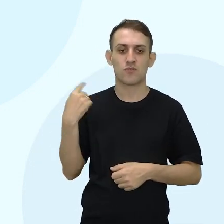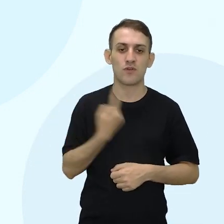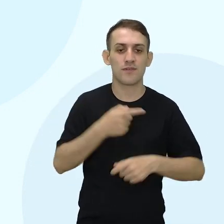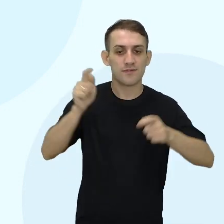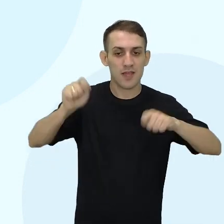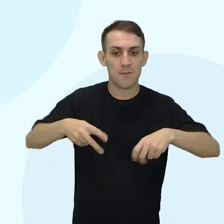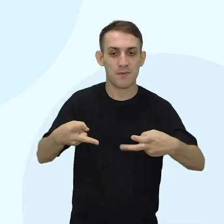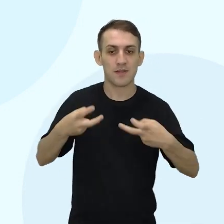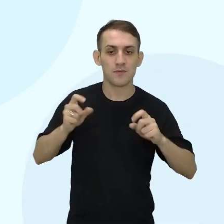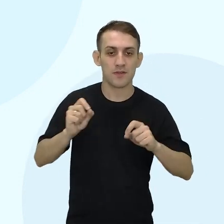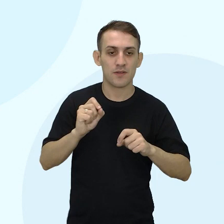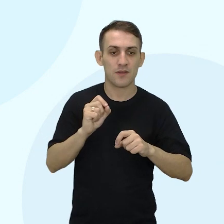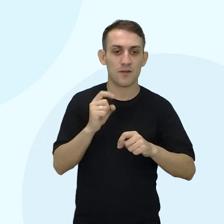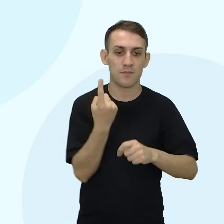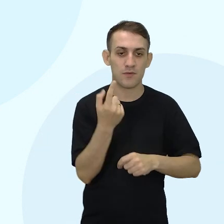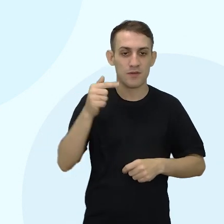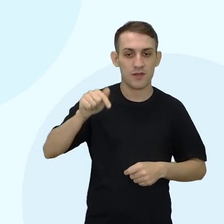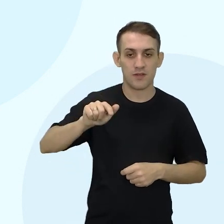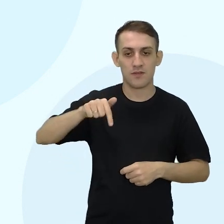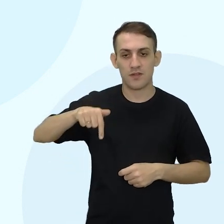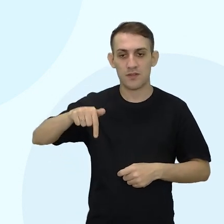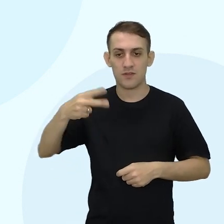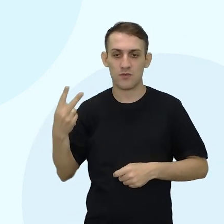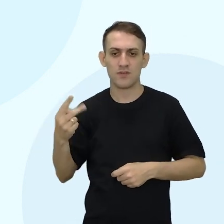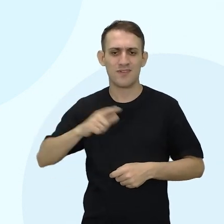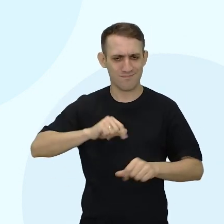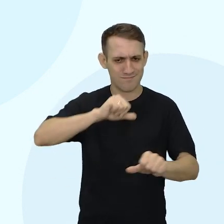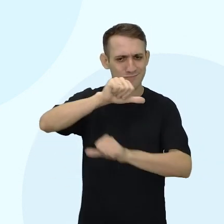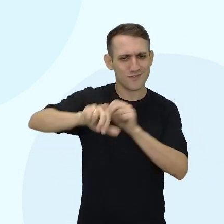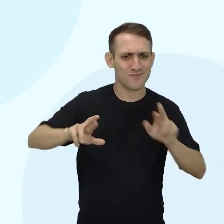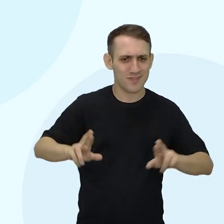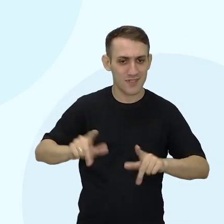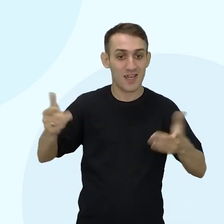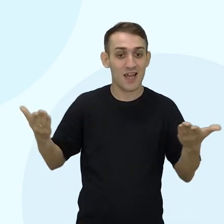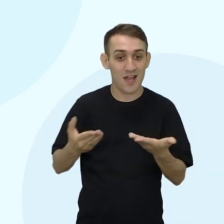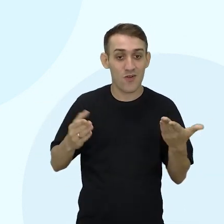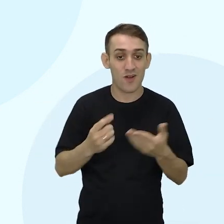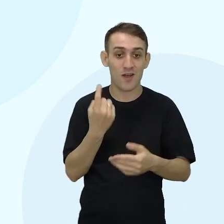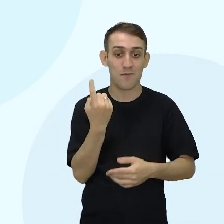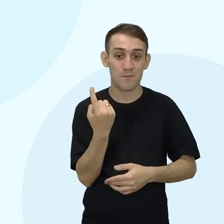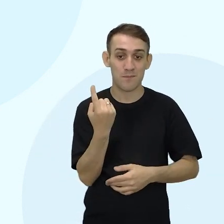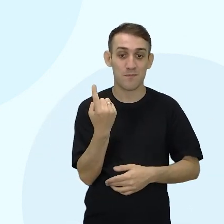consegue perceber em 1572 uma grande diferença e agora aí